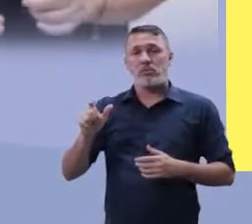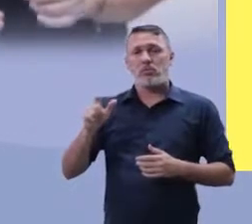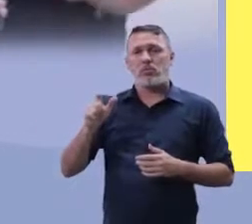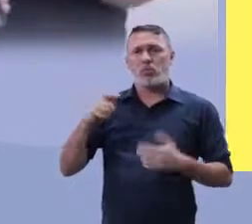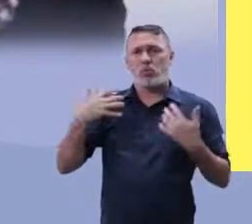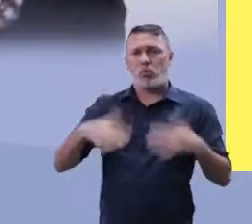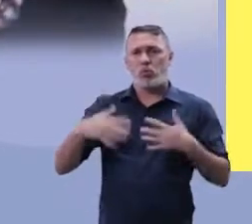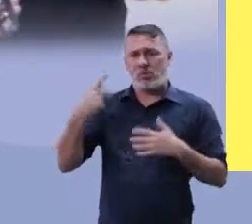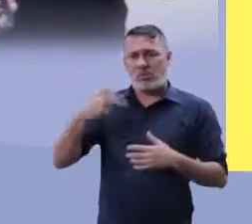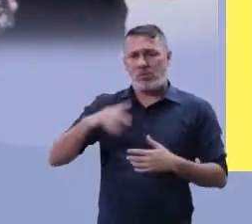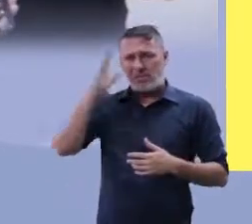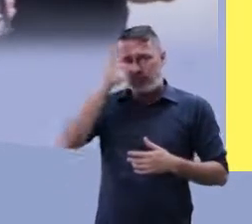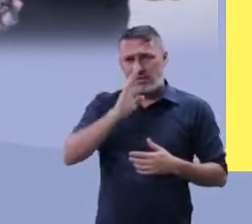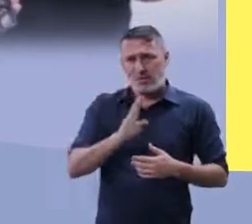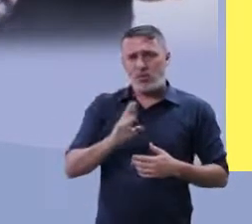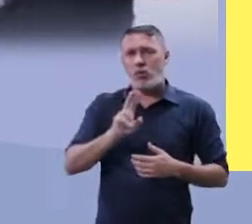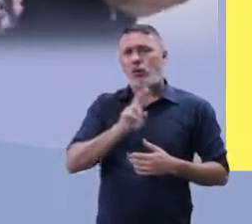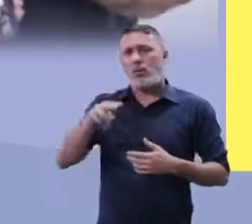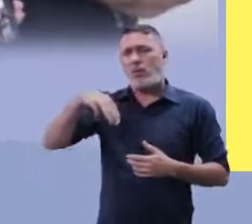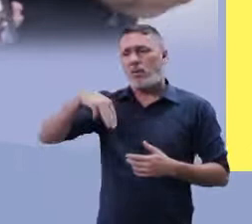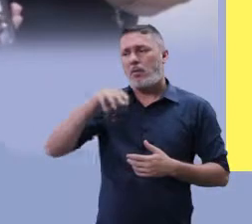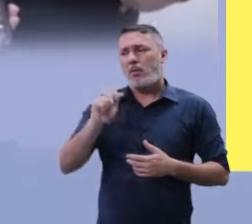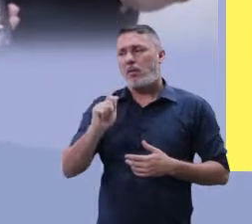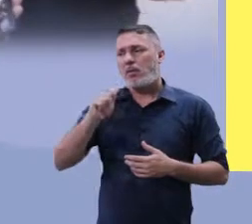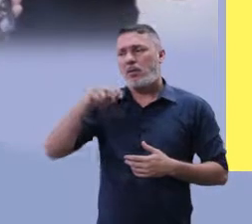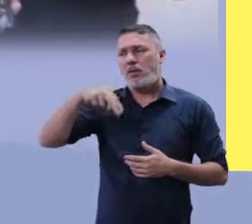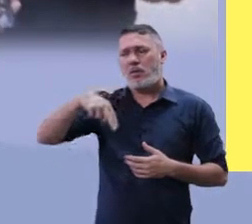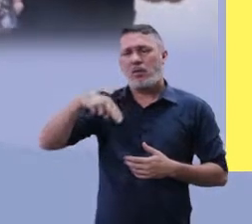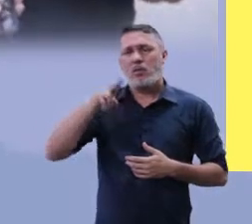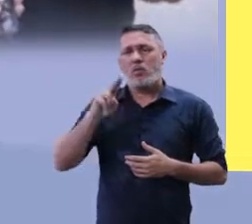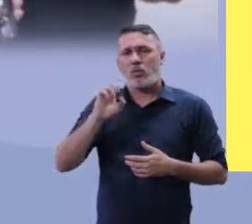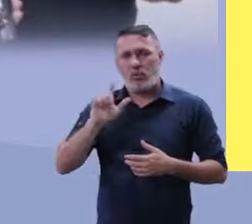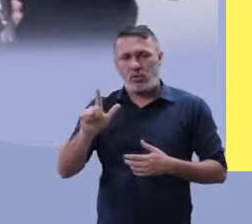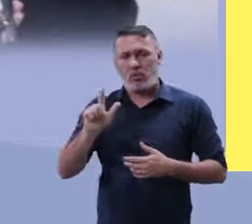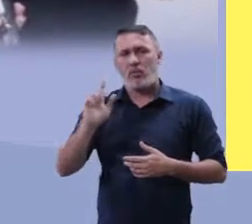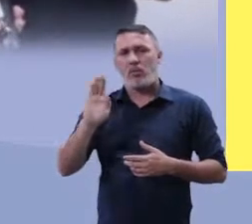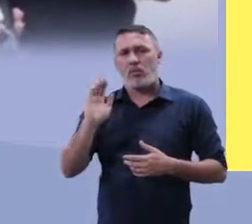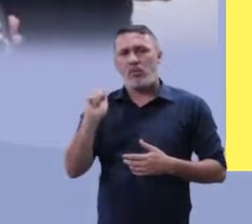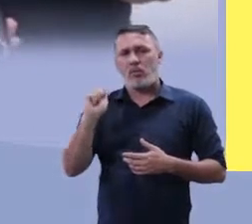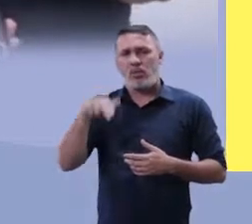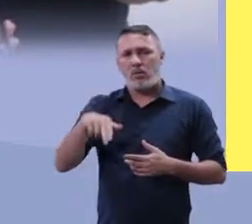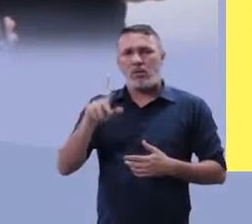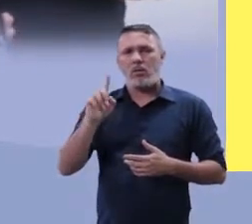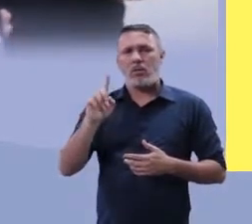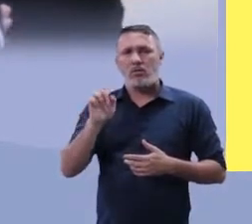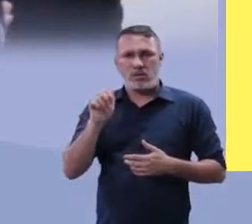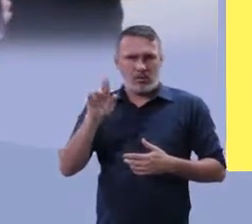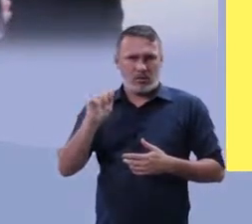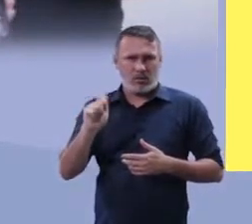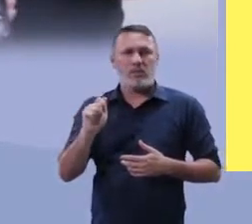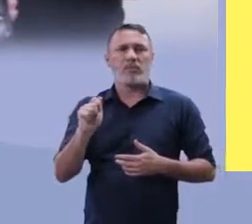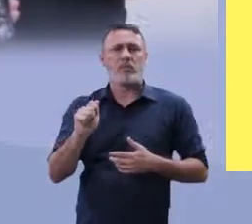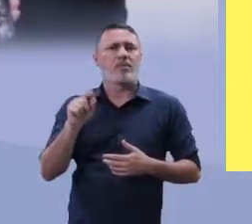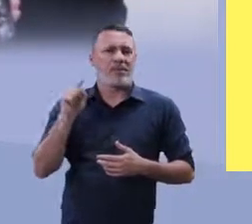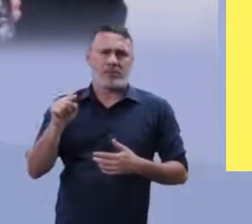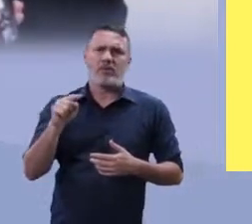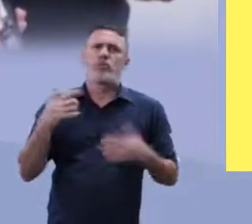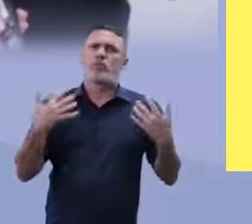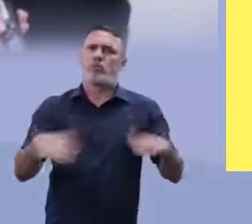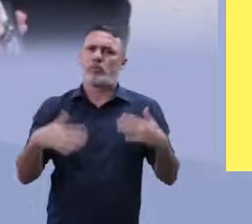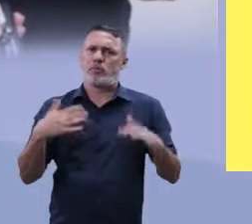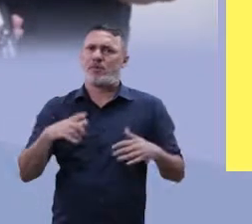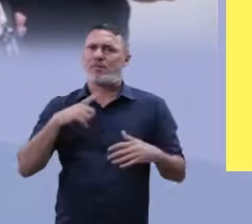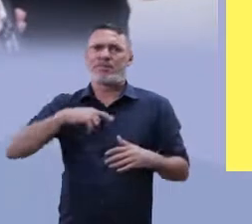Manuel Bandeira, grande nome nesse período. A poesia do Bandeira é recheada de lirismo poético. Ele